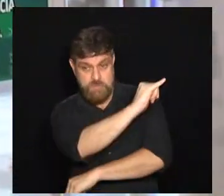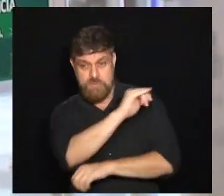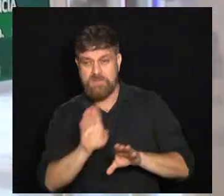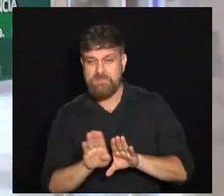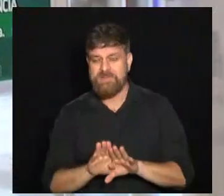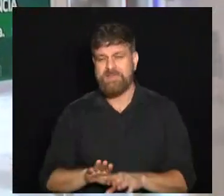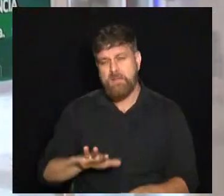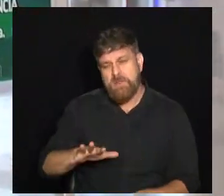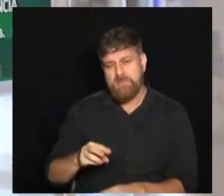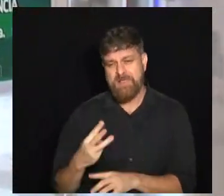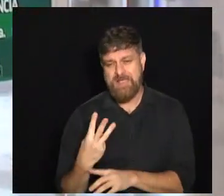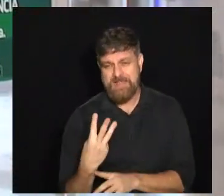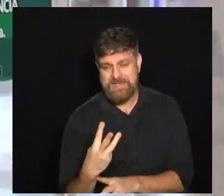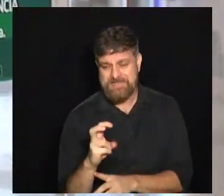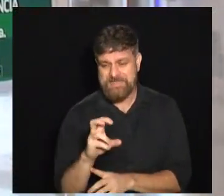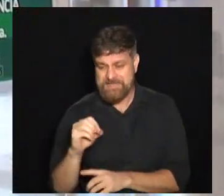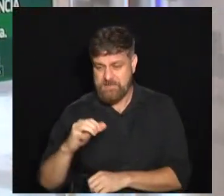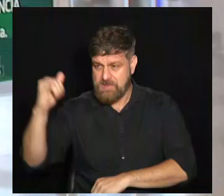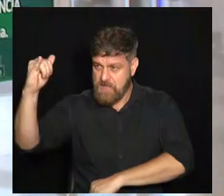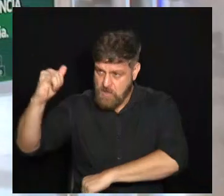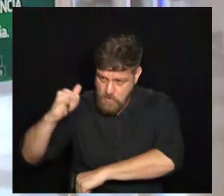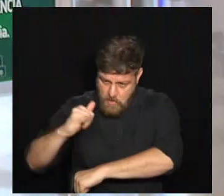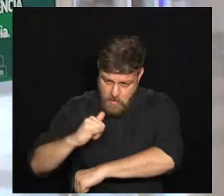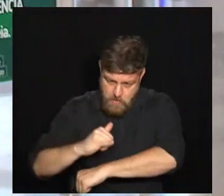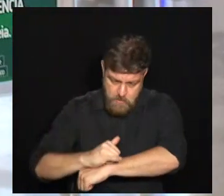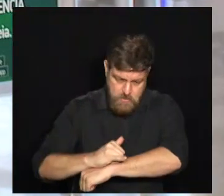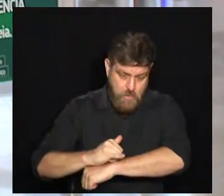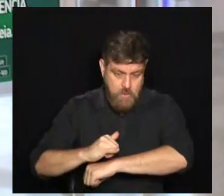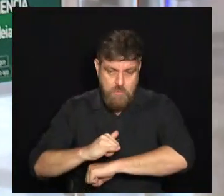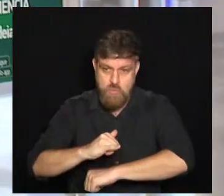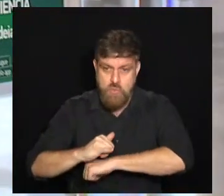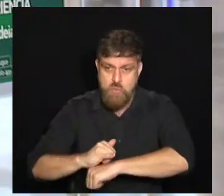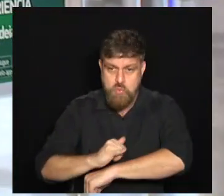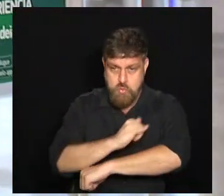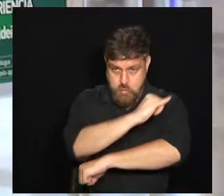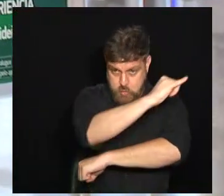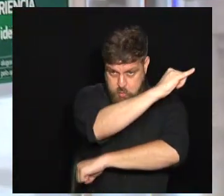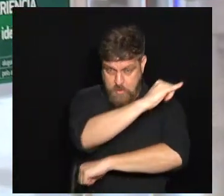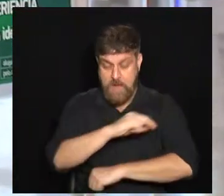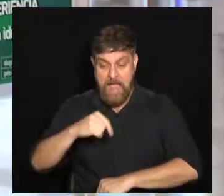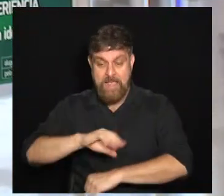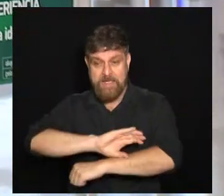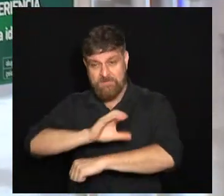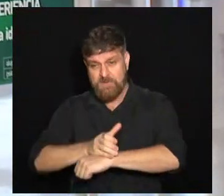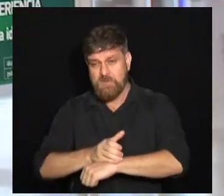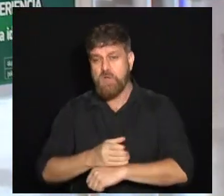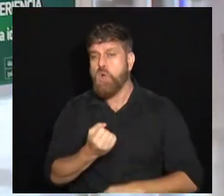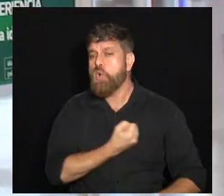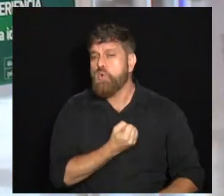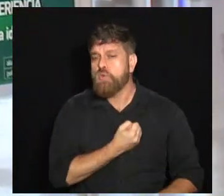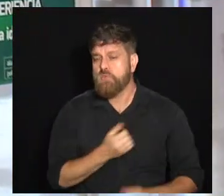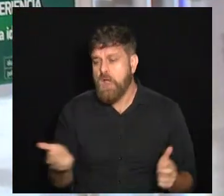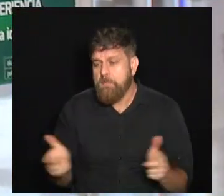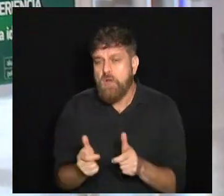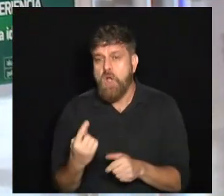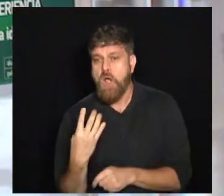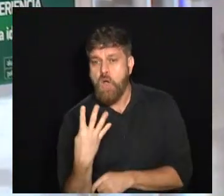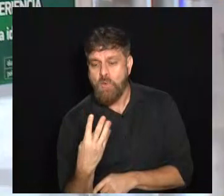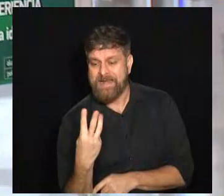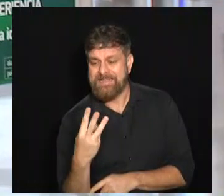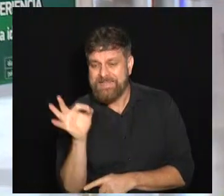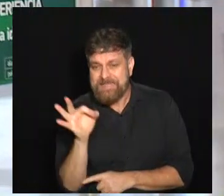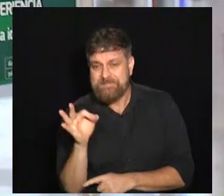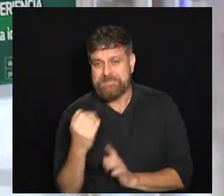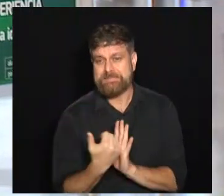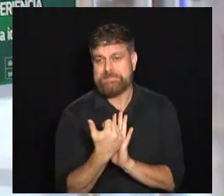são 350 pousos e decolagens aqui em Viracopos. Esse número já caiu 43% mais